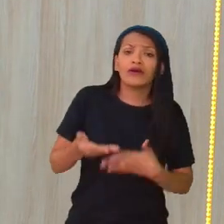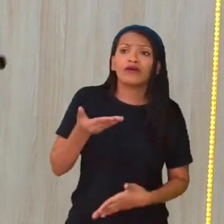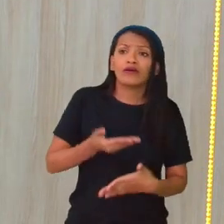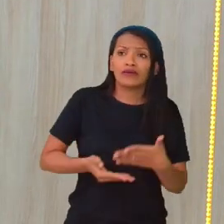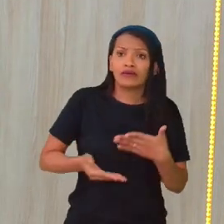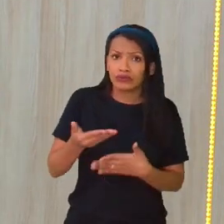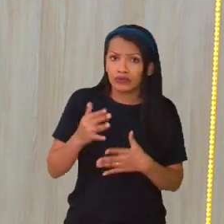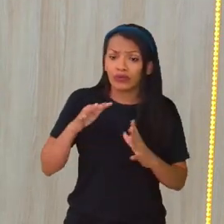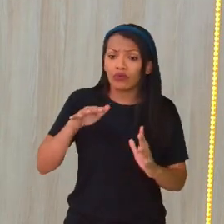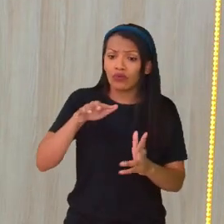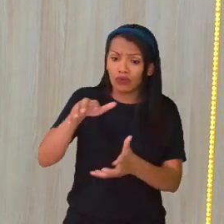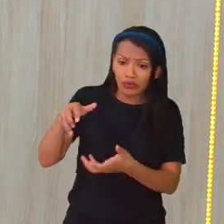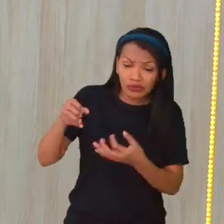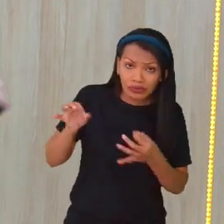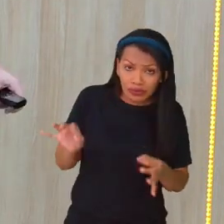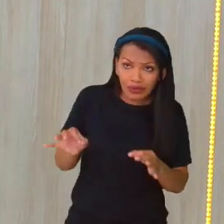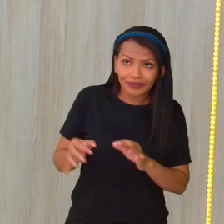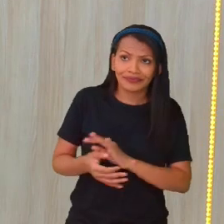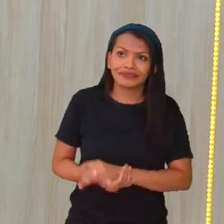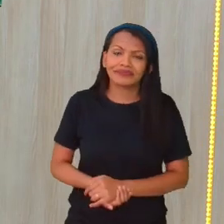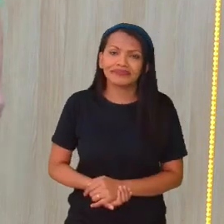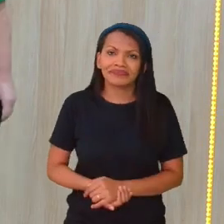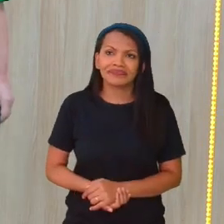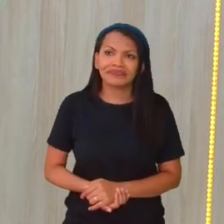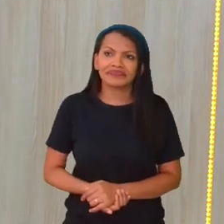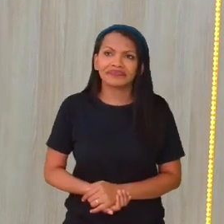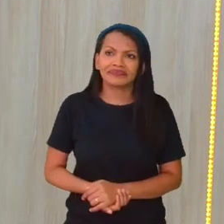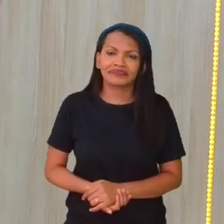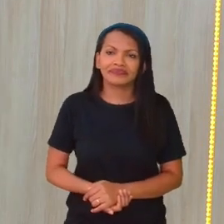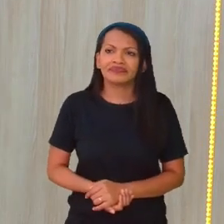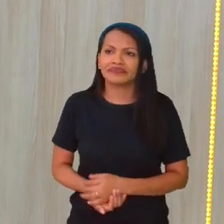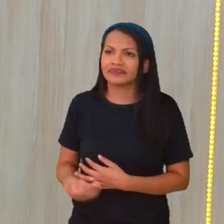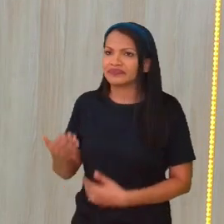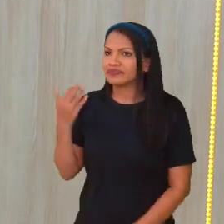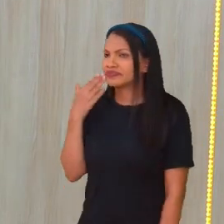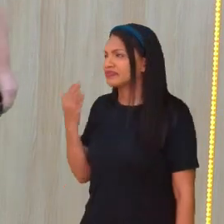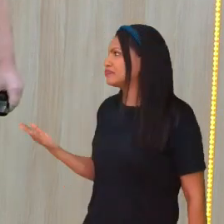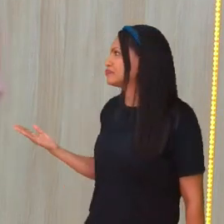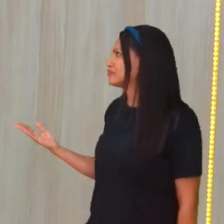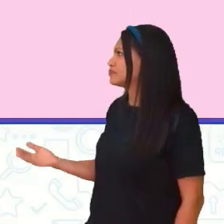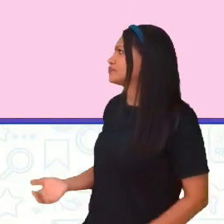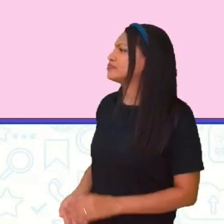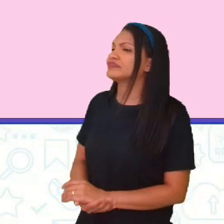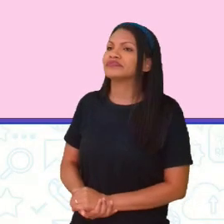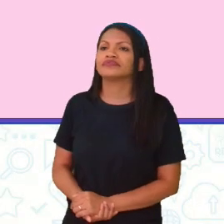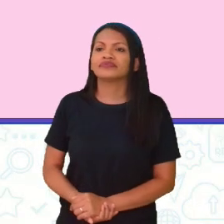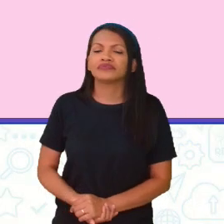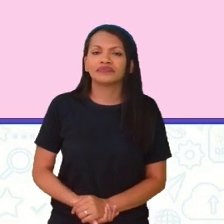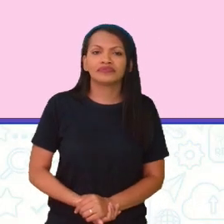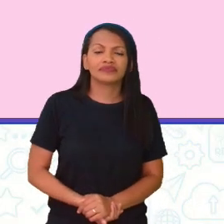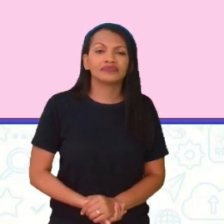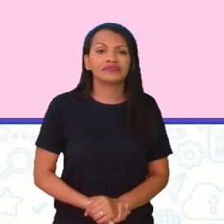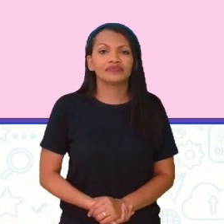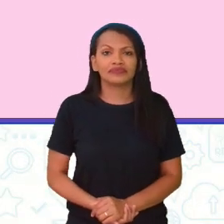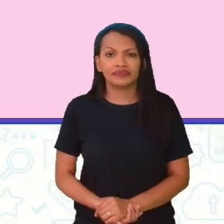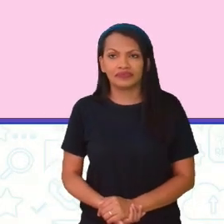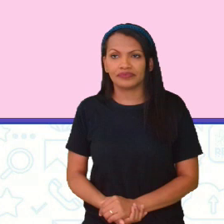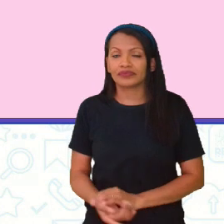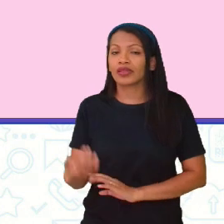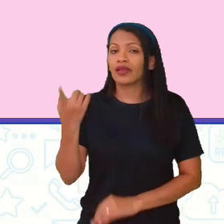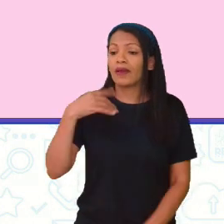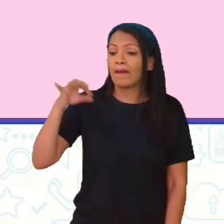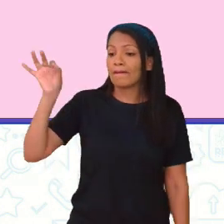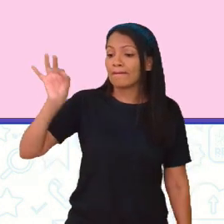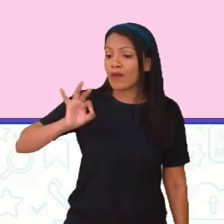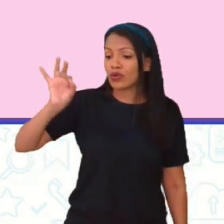o mundo. Então, esse, dá um zoom, é a porcentagem da